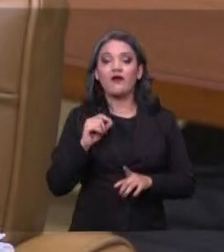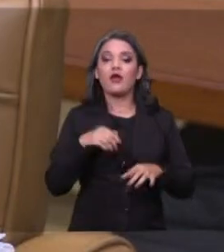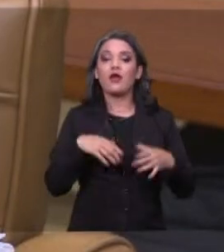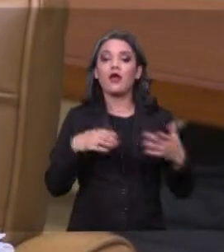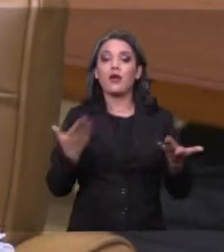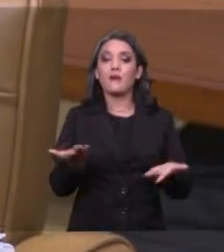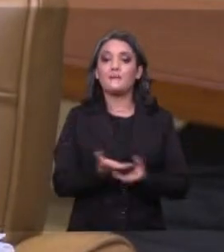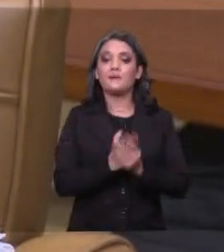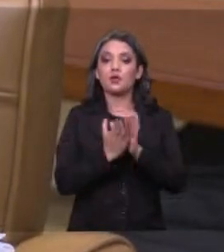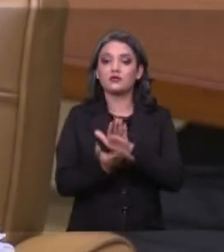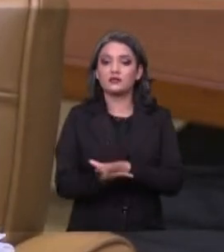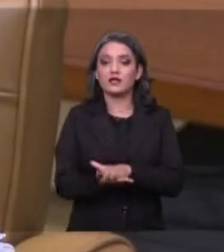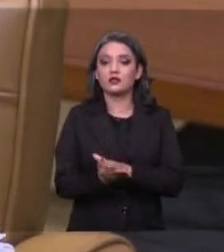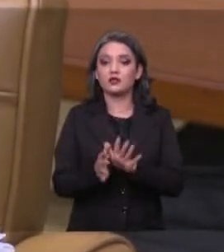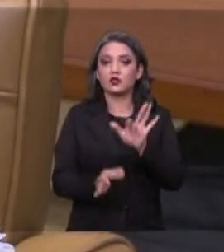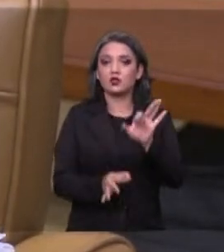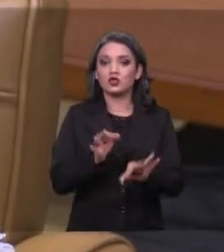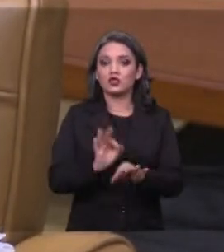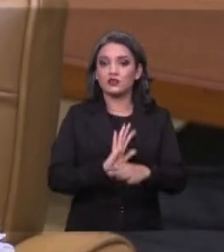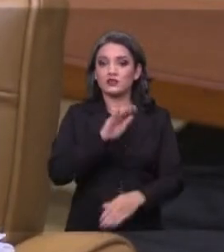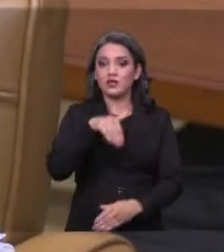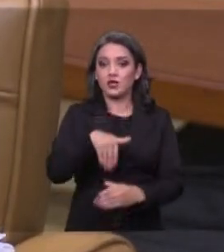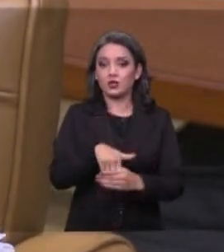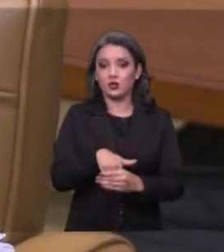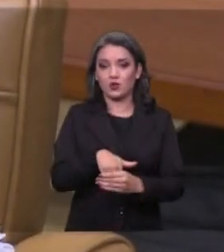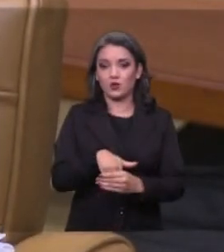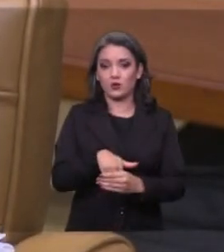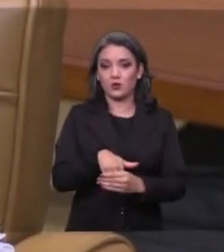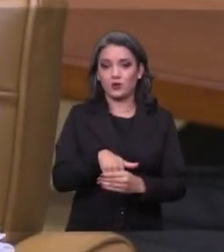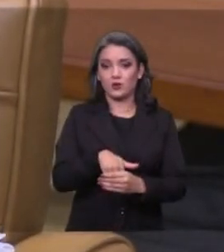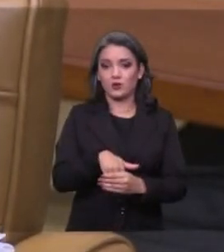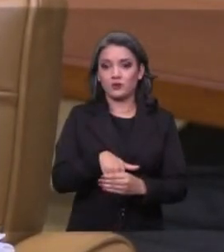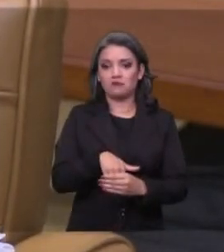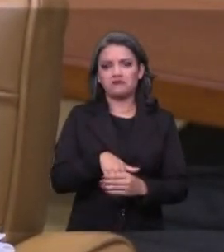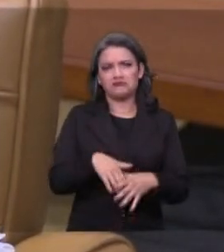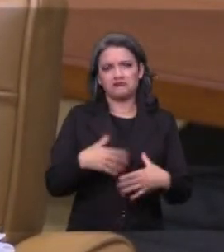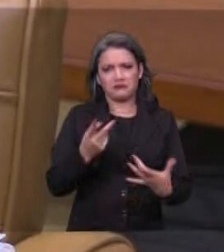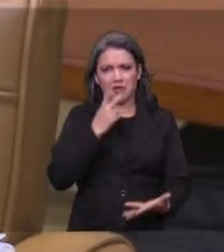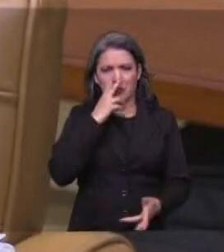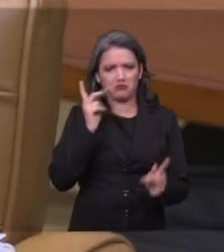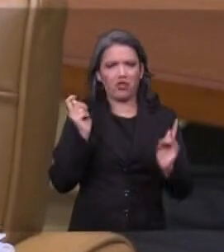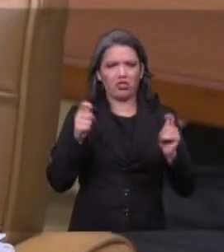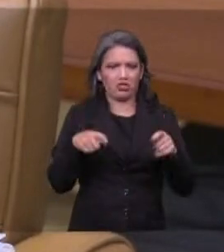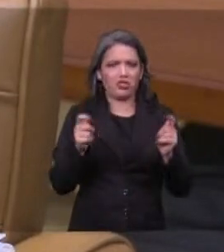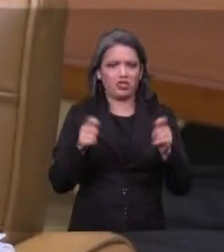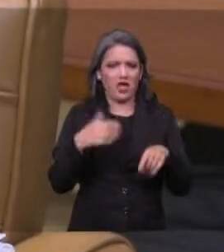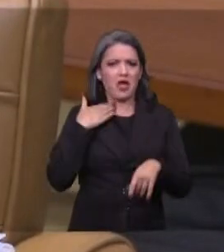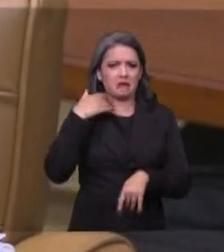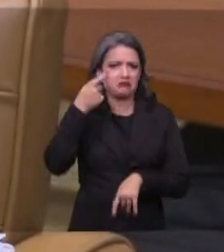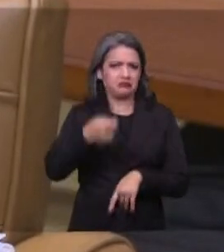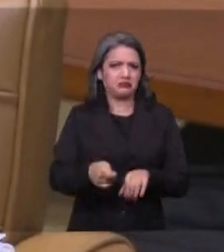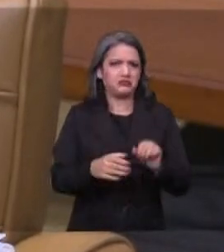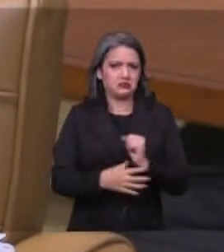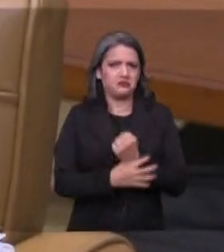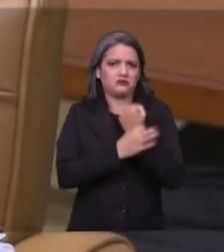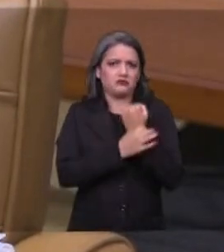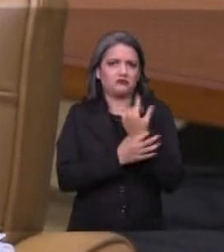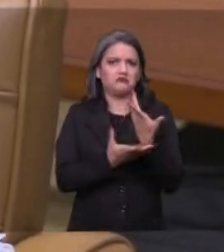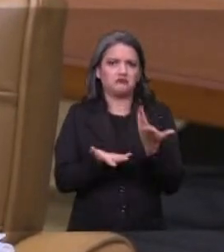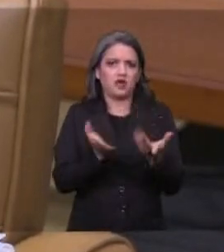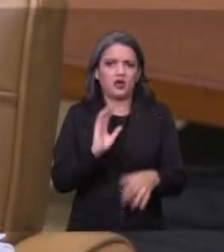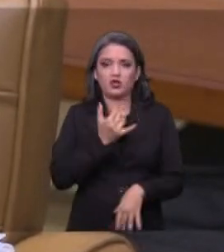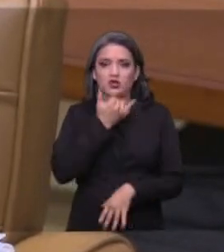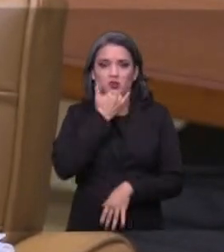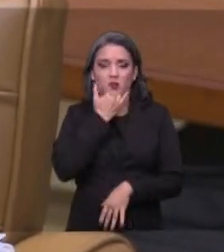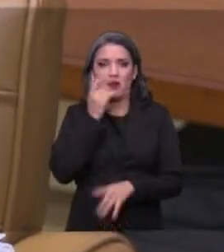de competência da Justiça Eleitoral. Eu acho que é plenamente possível a Justiça Eleitoral regionalizada,